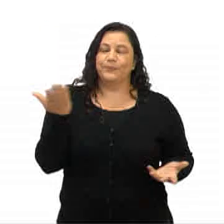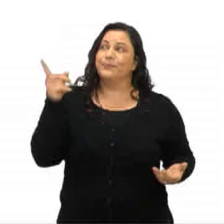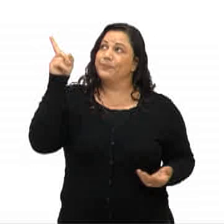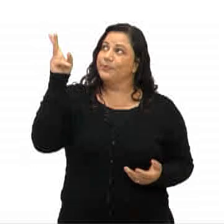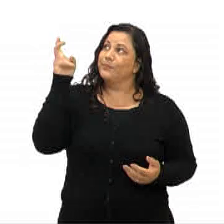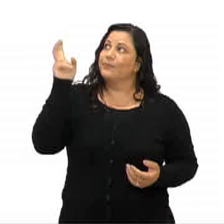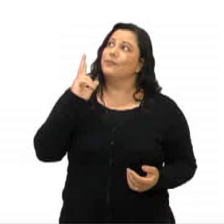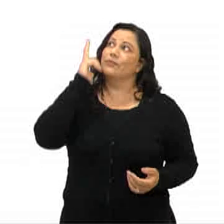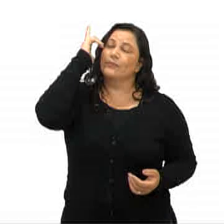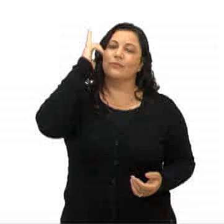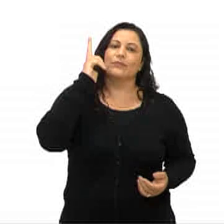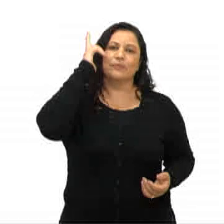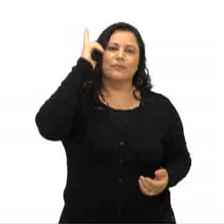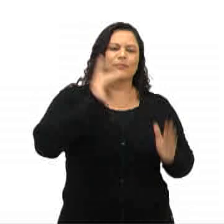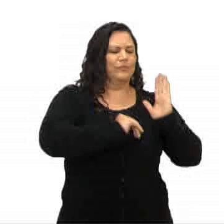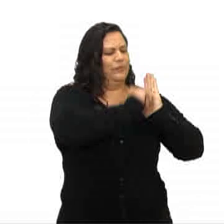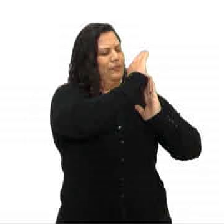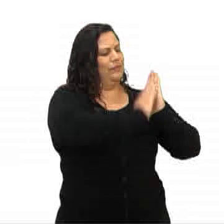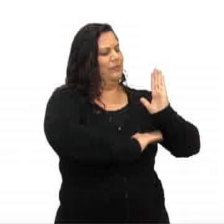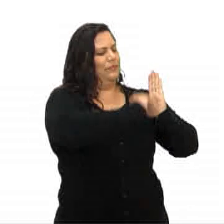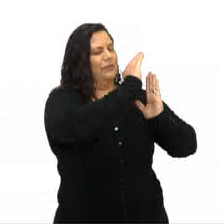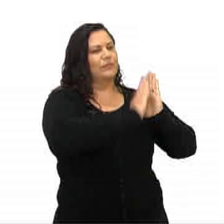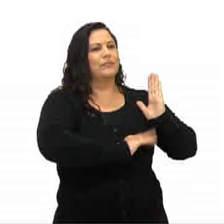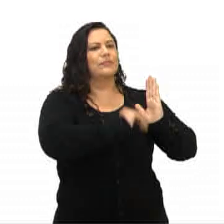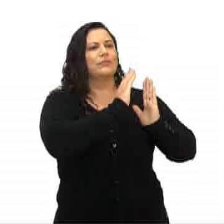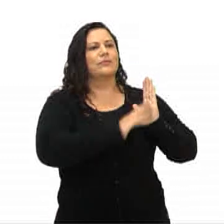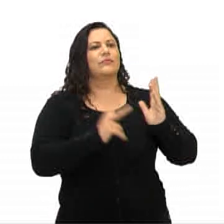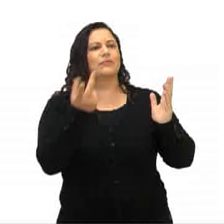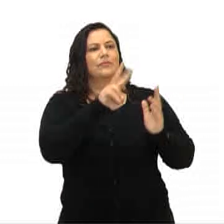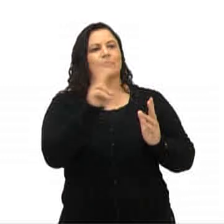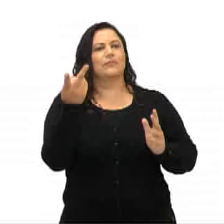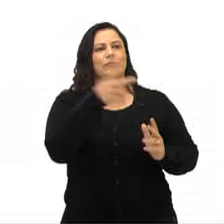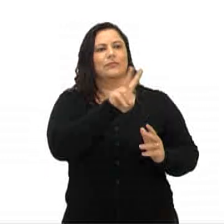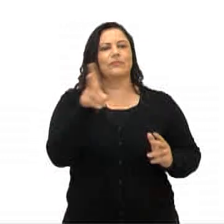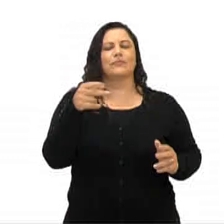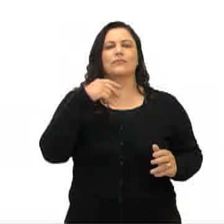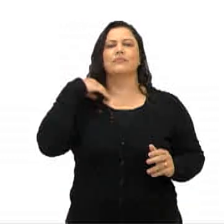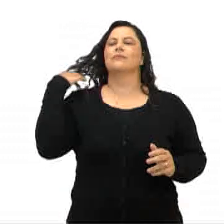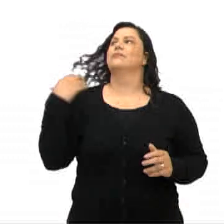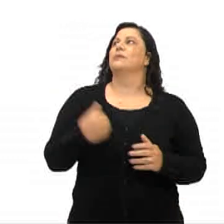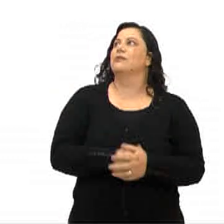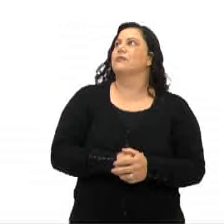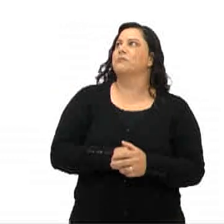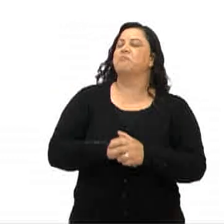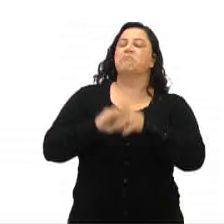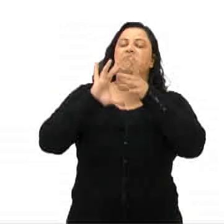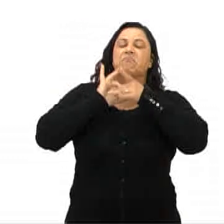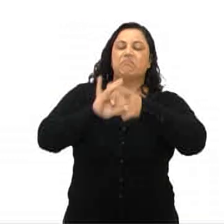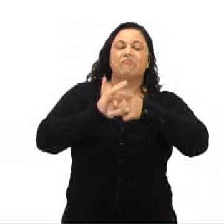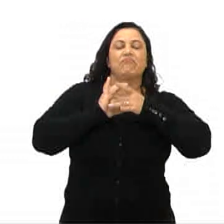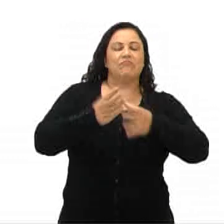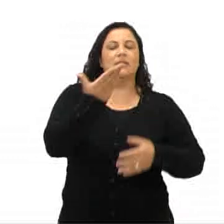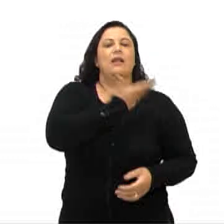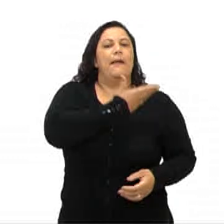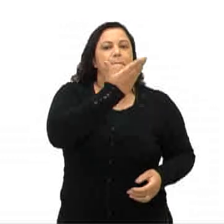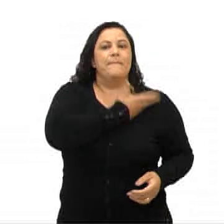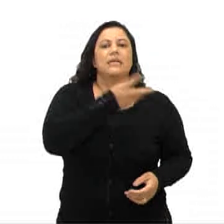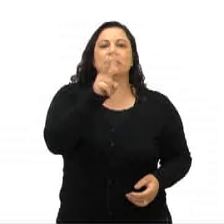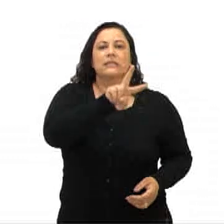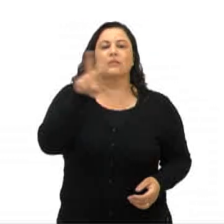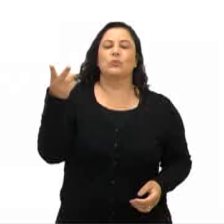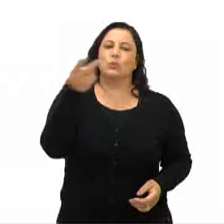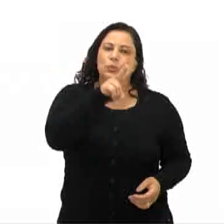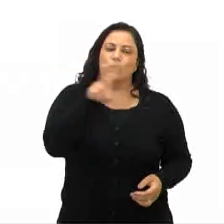ele pintando o Van Gogh, pintando, olha que legal, né? Ficou... Né? Esse quadro afirma o laço de amizade que existia entre ambos, bem